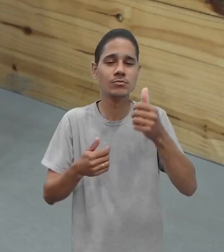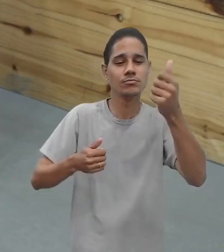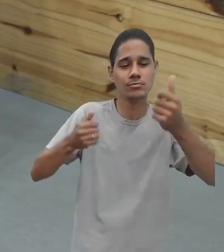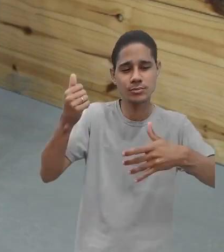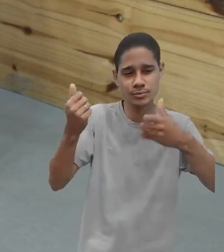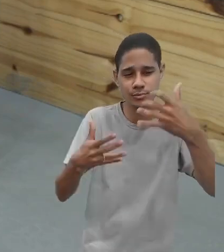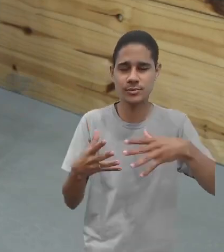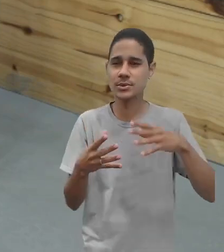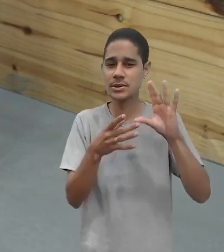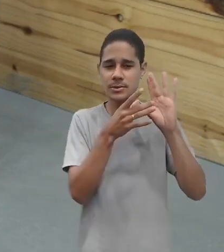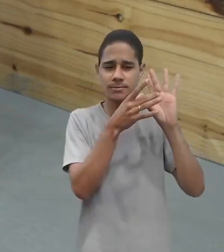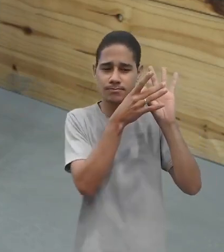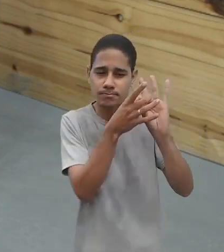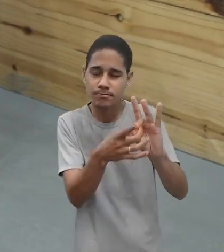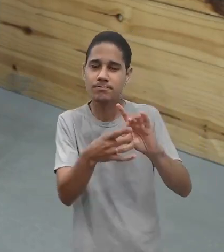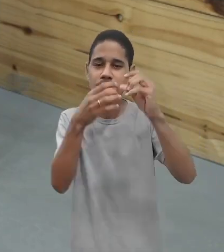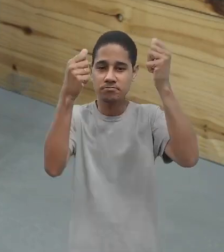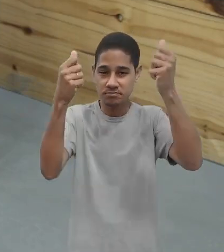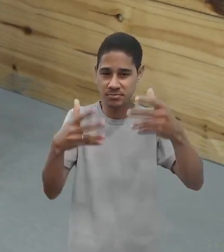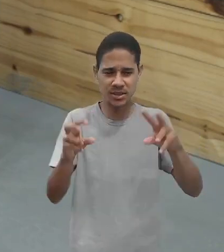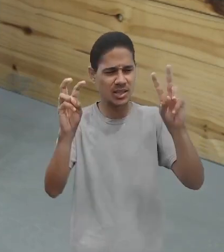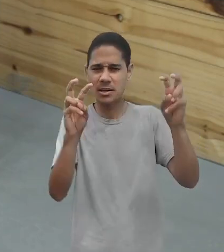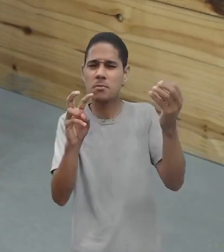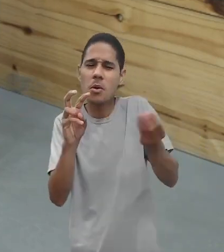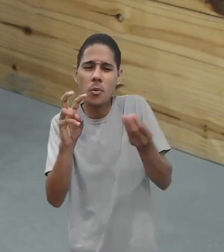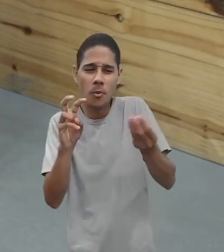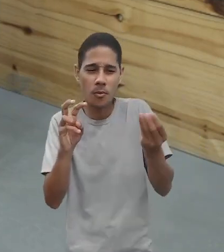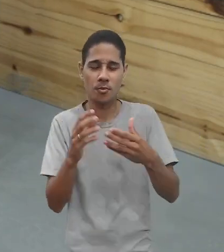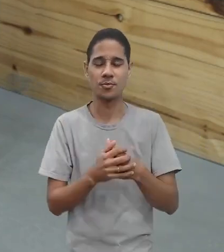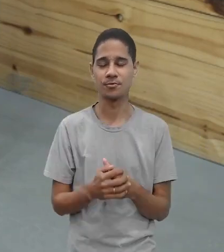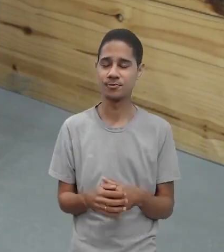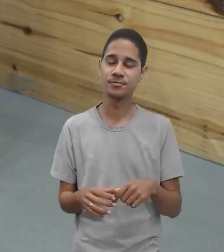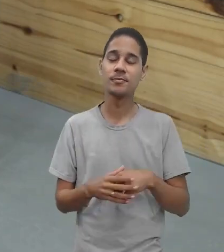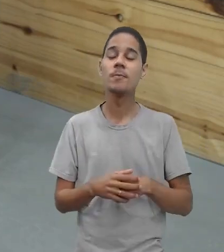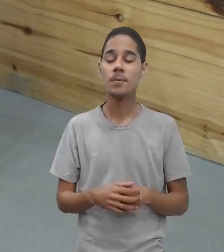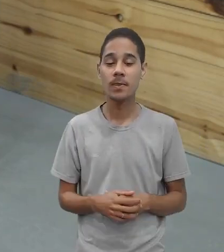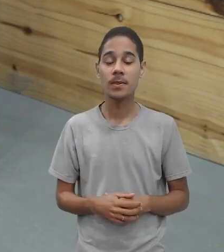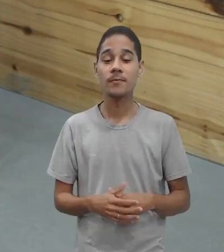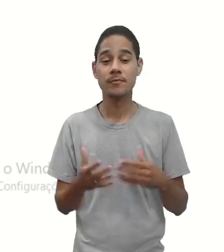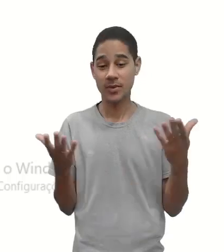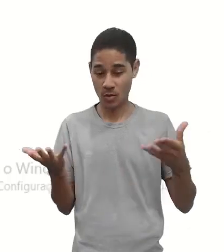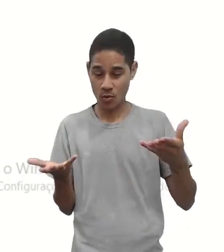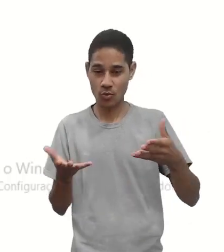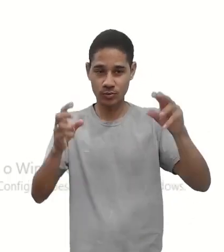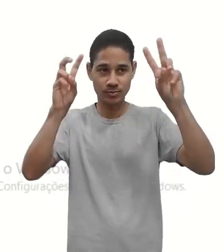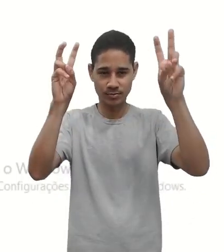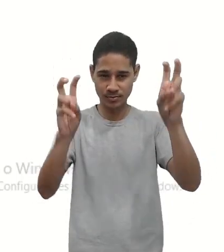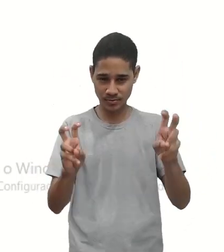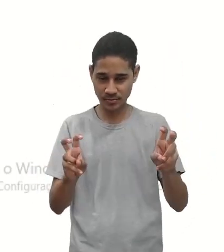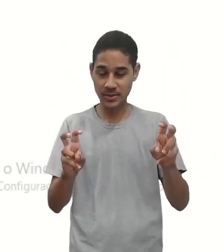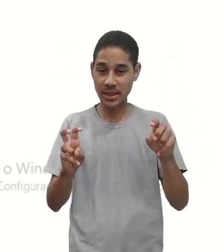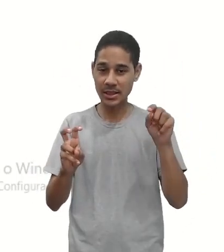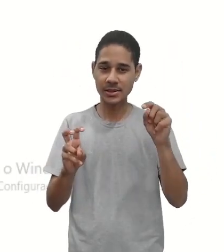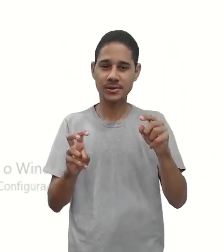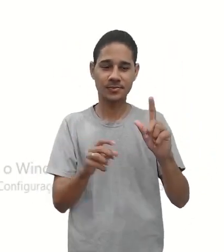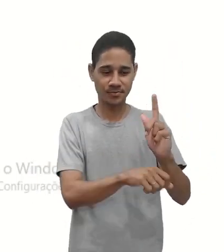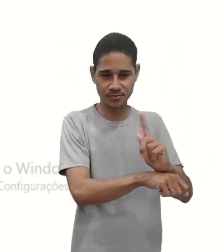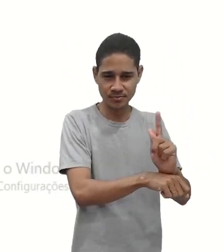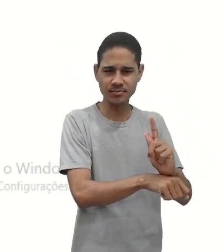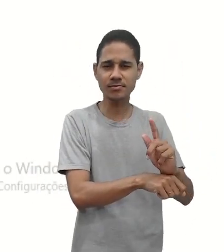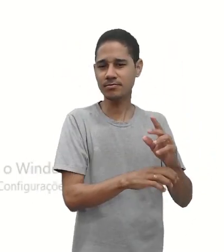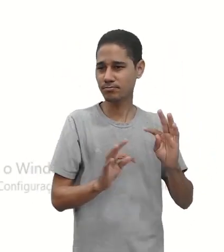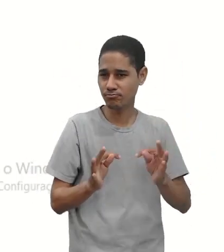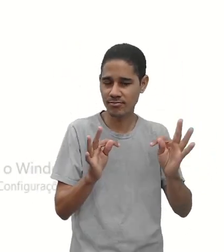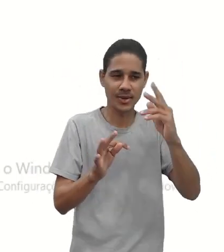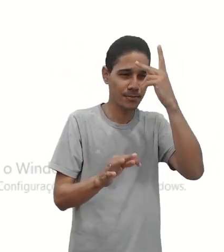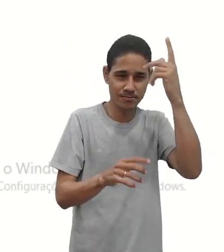uma contextualização, onde é que está esse tema, né? Onde é que está o assunto de hoje. Bem, o assunto de hoje, gerenciamento tecnológico do capital humano,